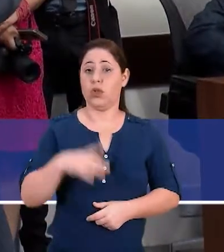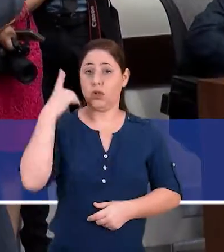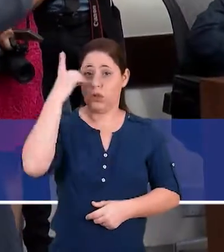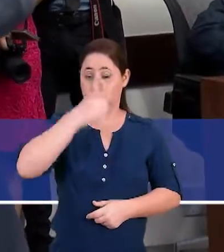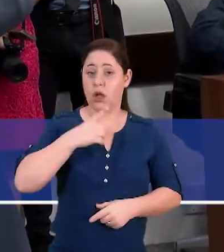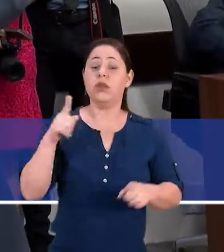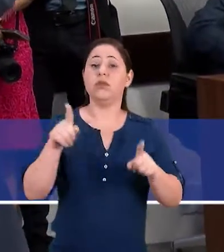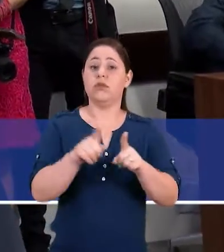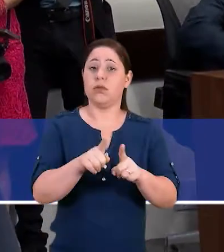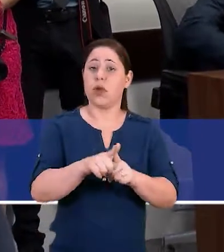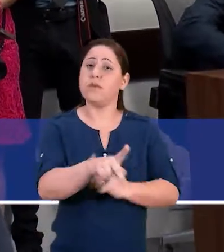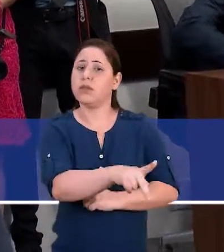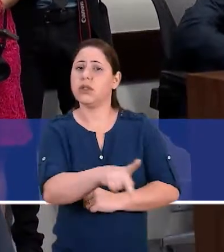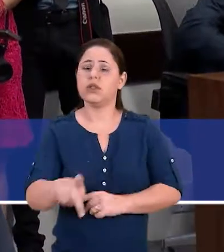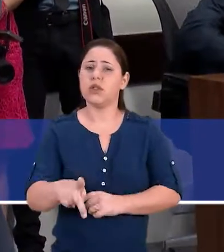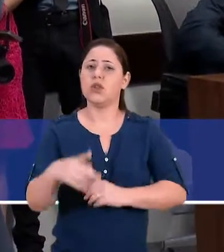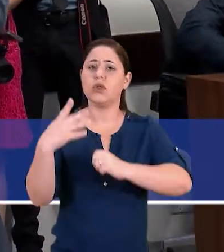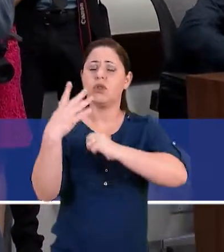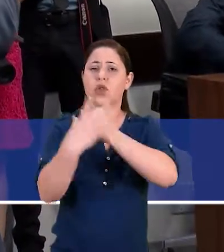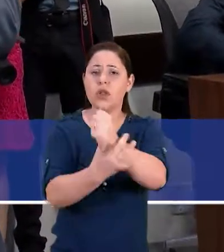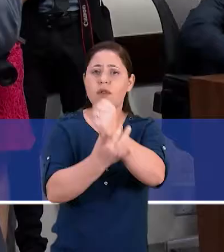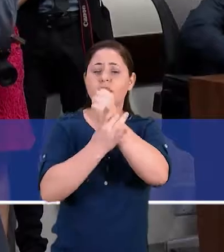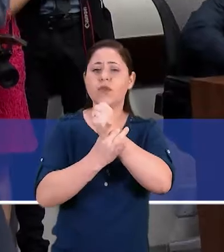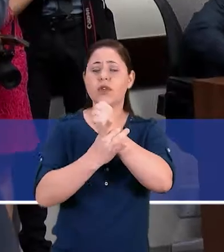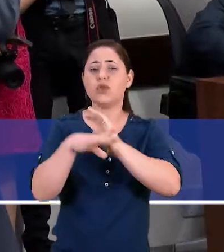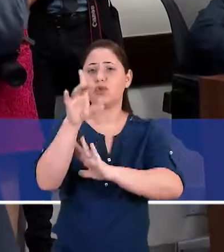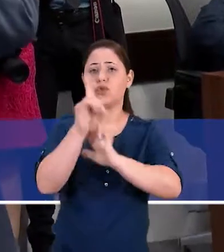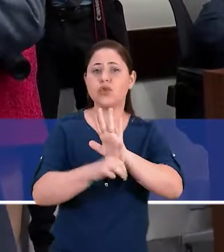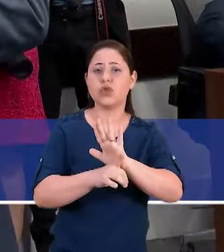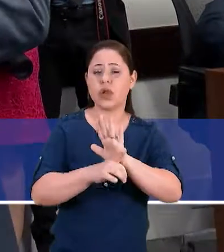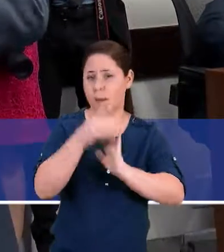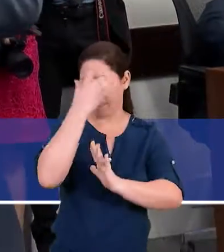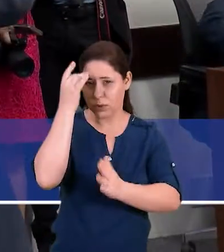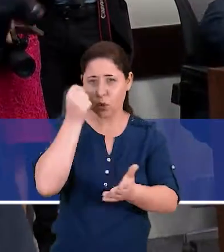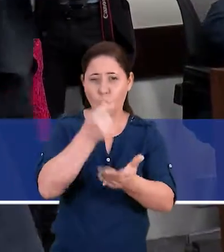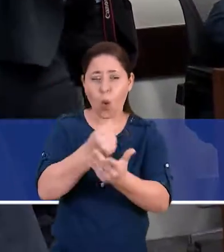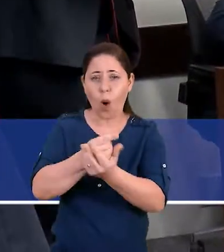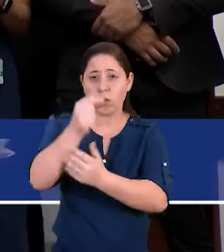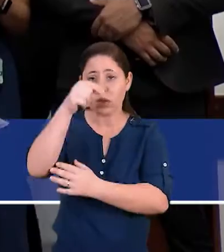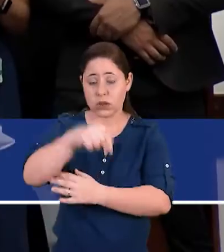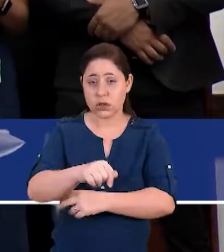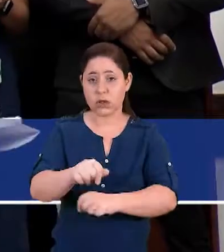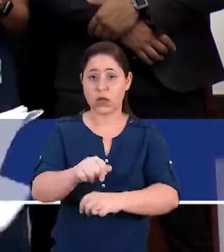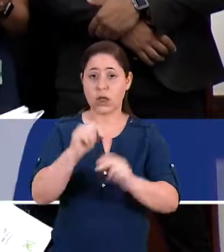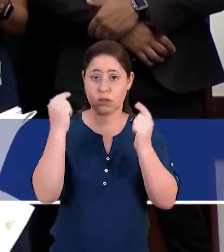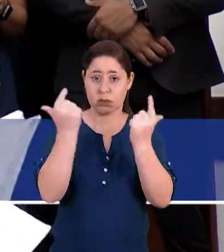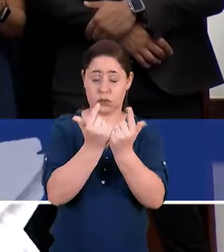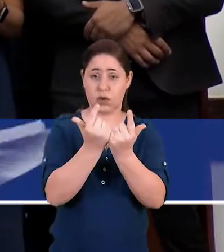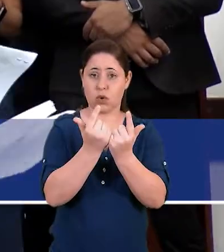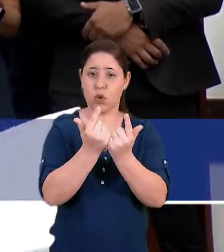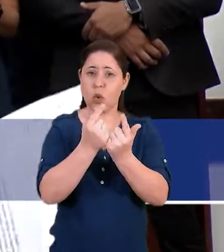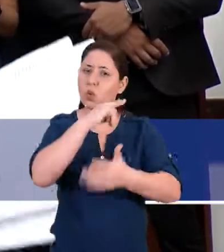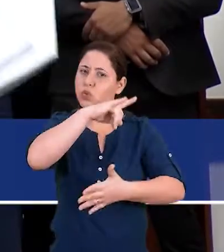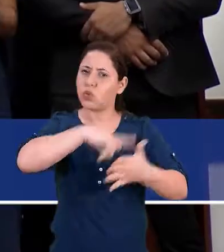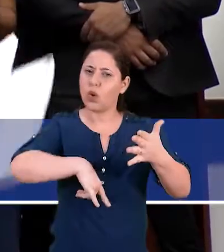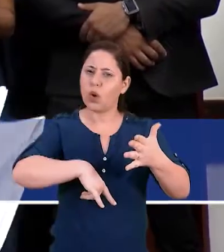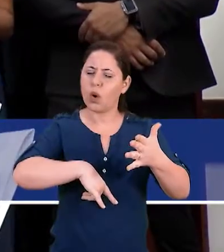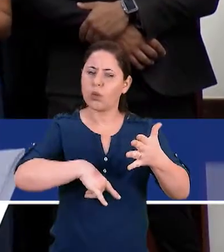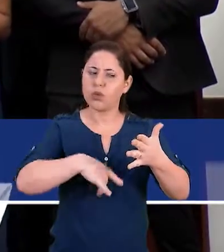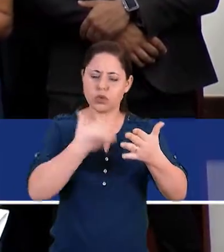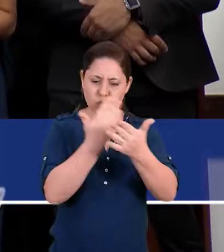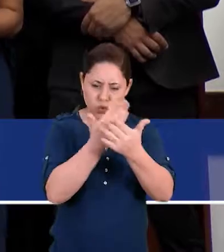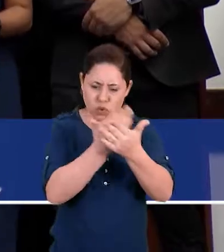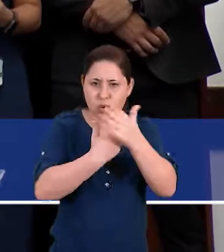também preside a Comissão de Defesa dos Direitos do Consumidor na Assembleia Legislativa, a documentação foi